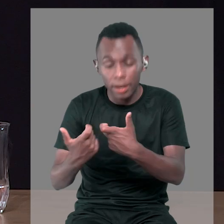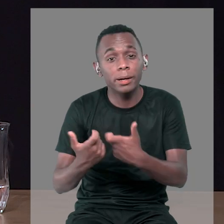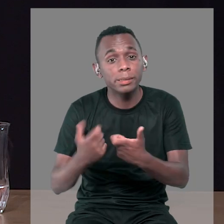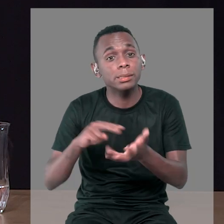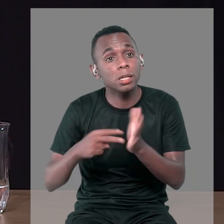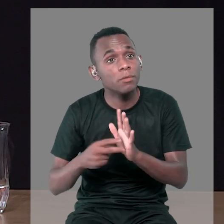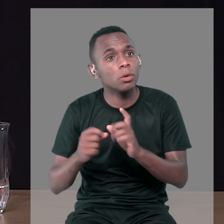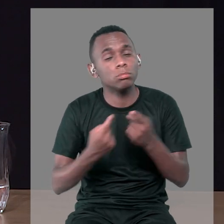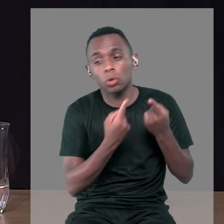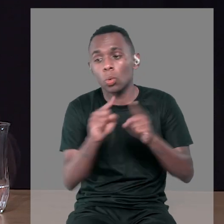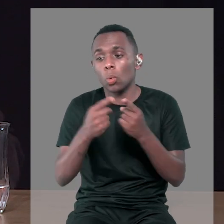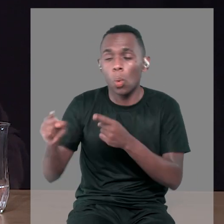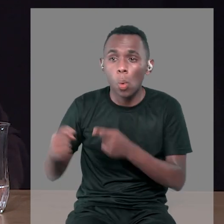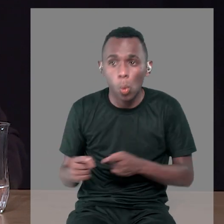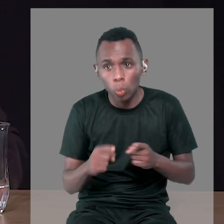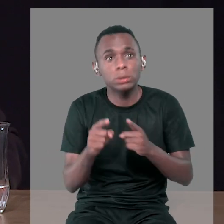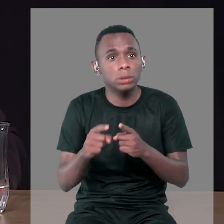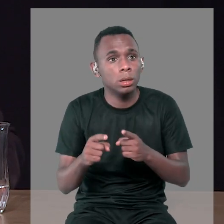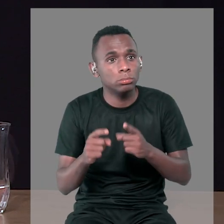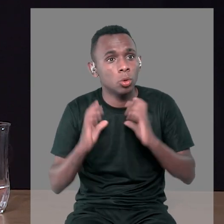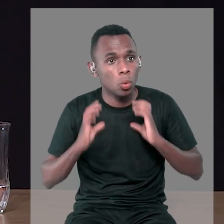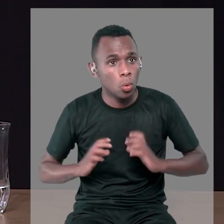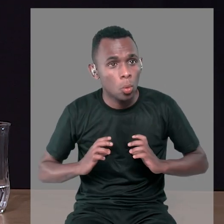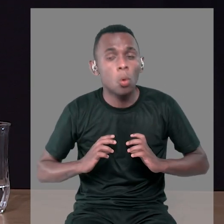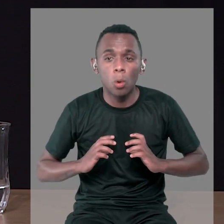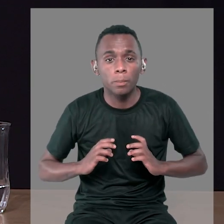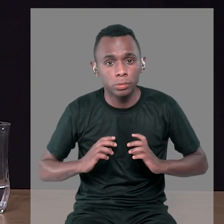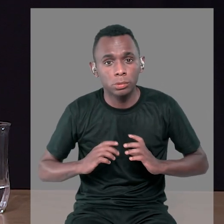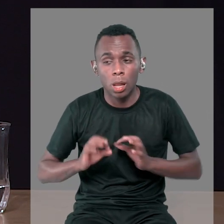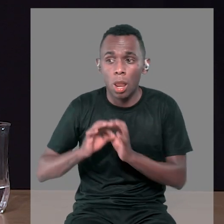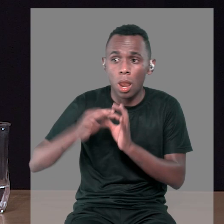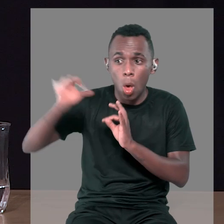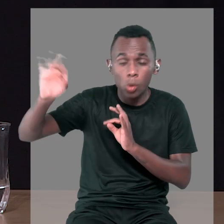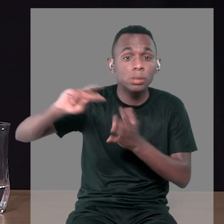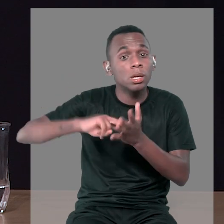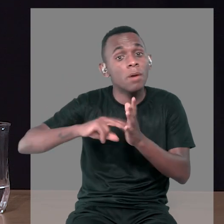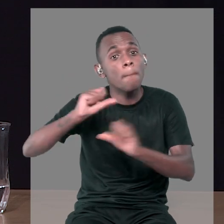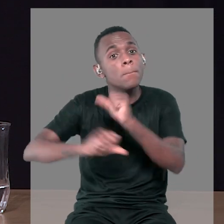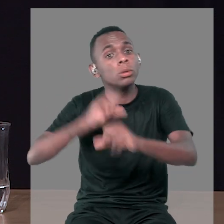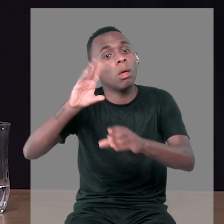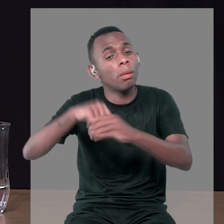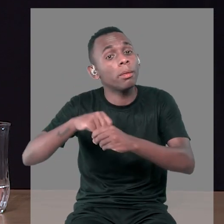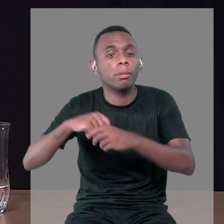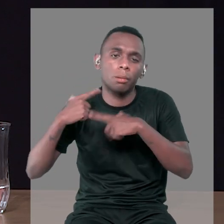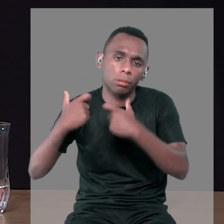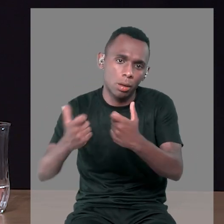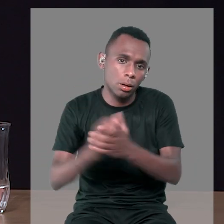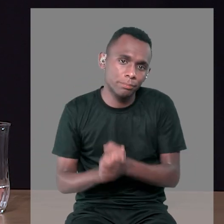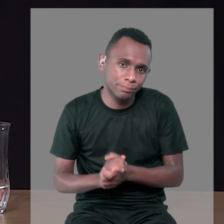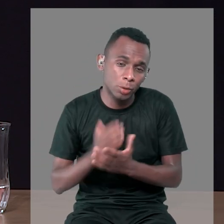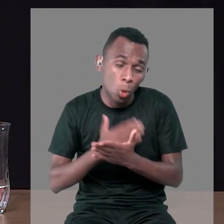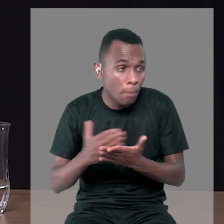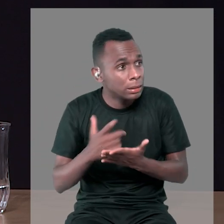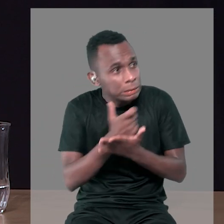contra corpos e bens à distância. Isso altera a própria guerra. Isso começa com a artilharia.